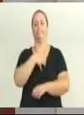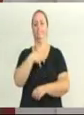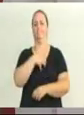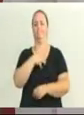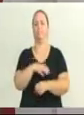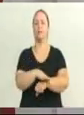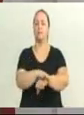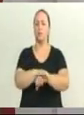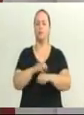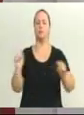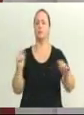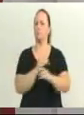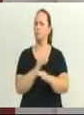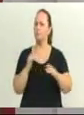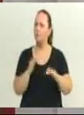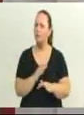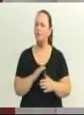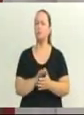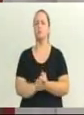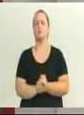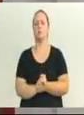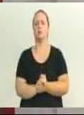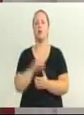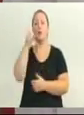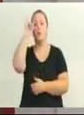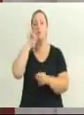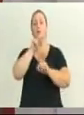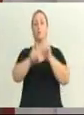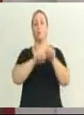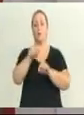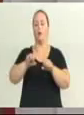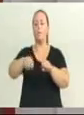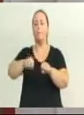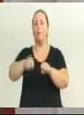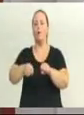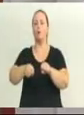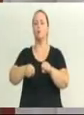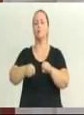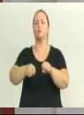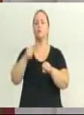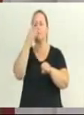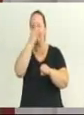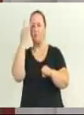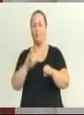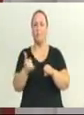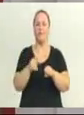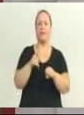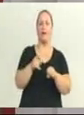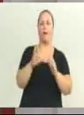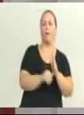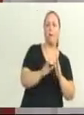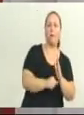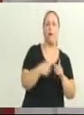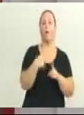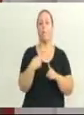Segurança no trânsito, impedindo que motociclistas fazem assalto em lotérica, fazem assalto, porque eles usam